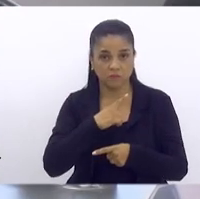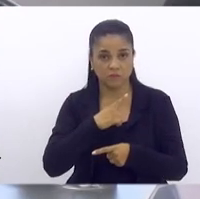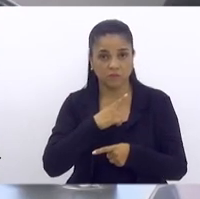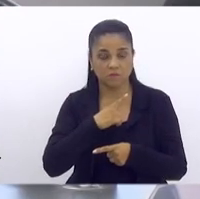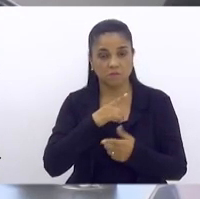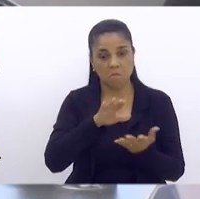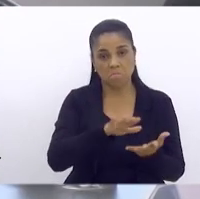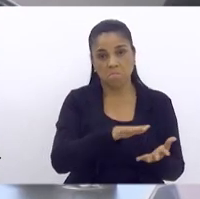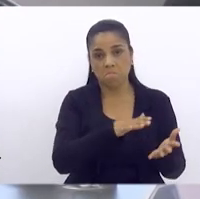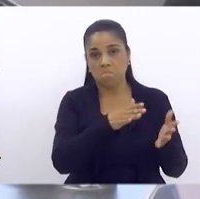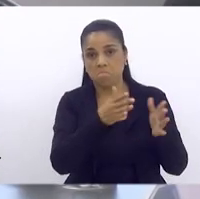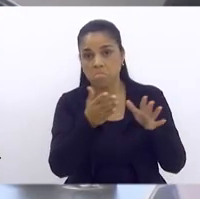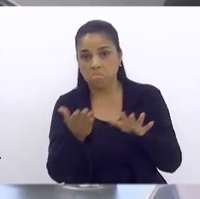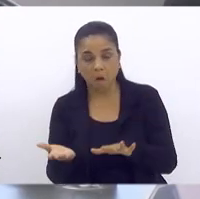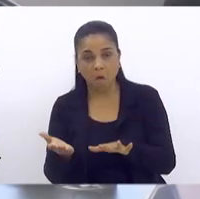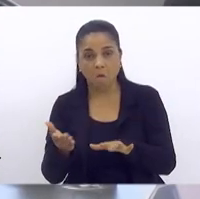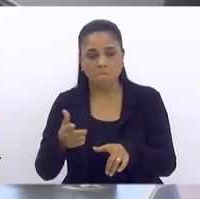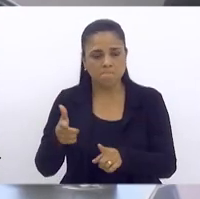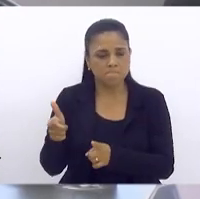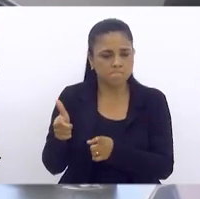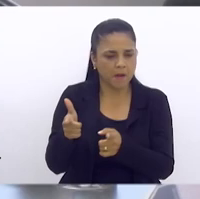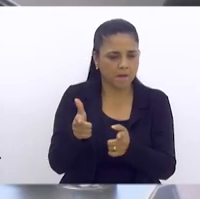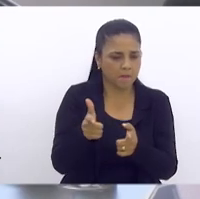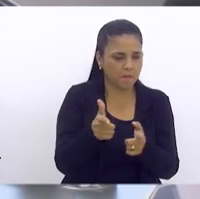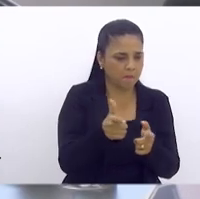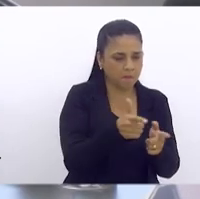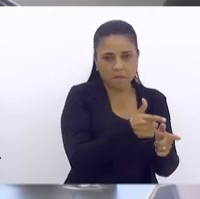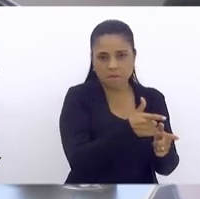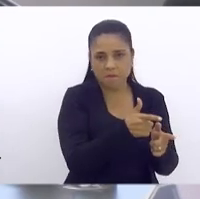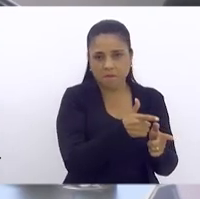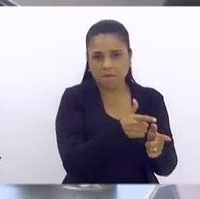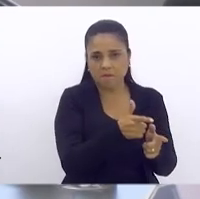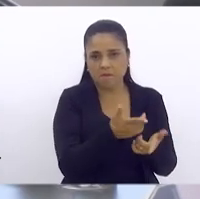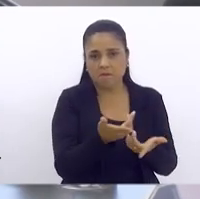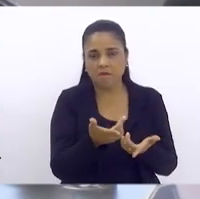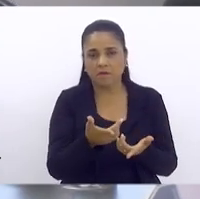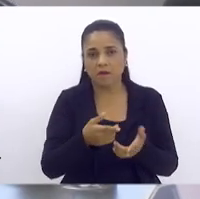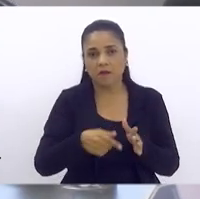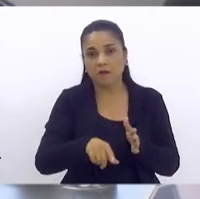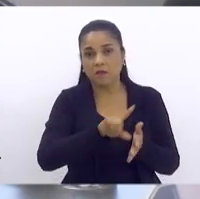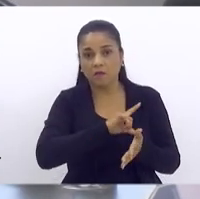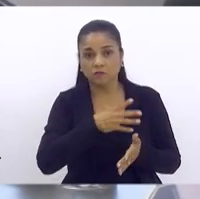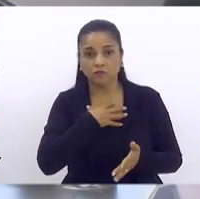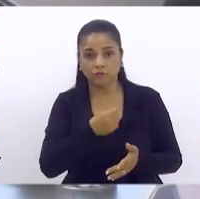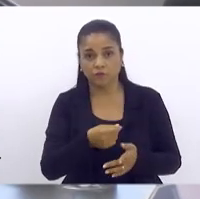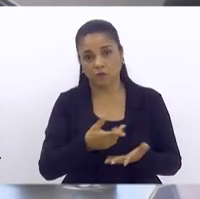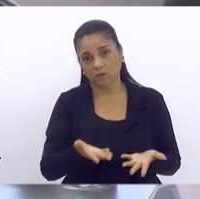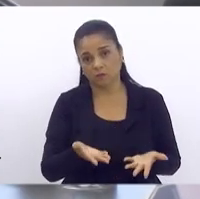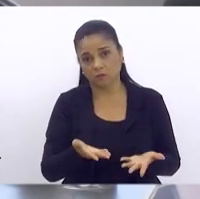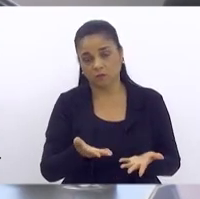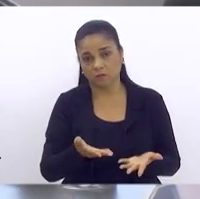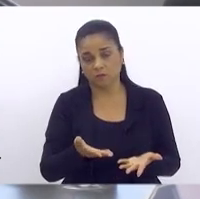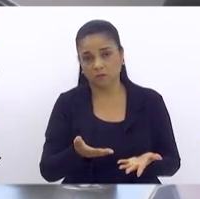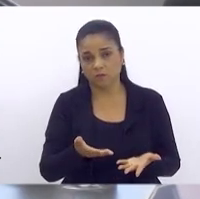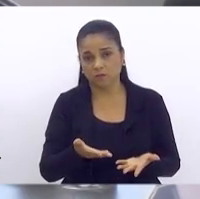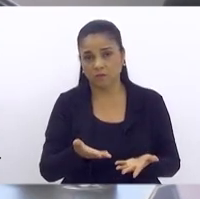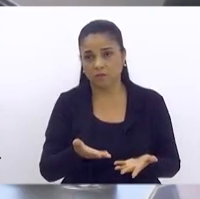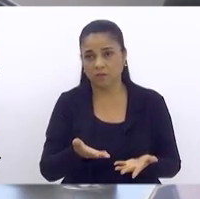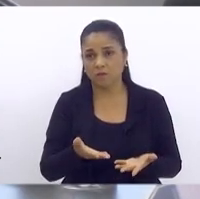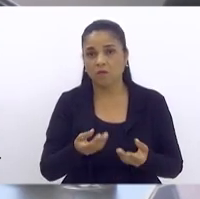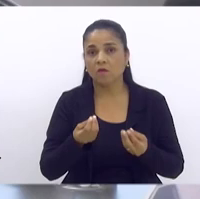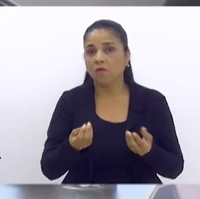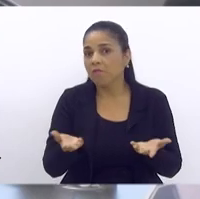exterminada, uma saraivada de tiros, né? E antes já tinha sido o filho. Então, quando você vê aquilo,